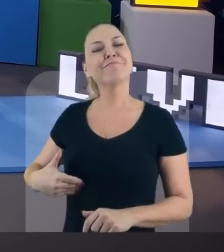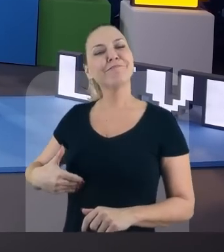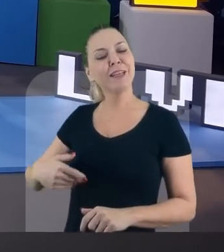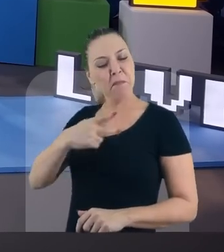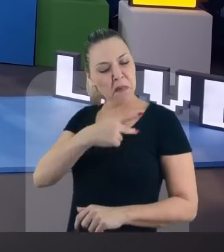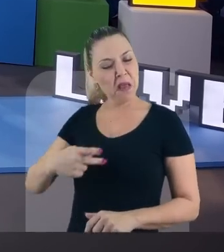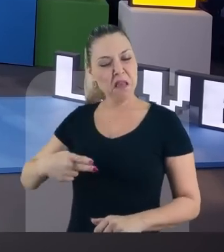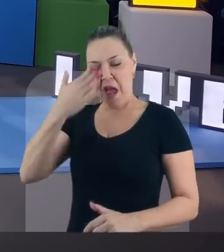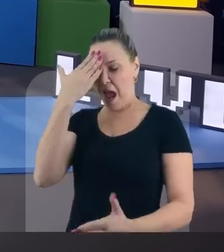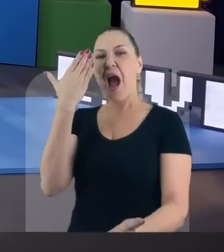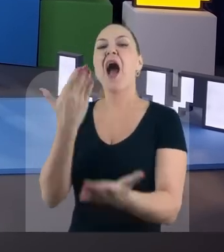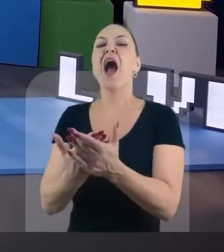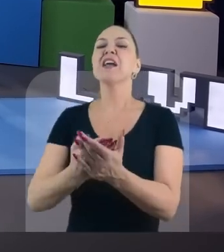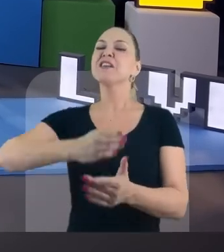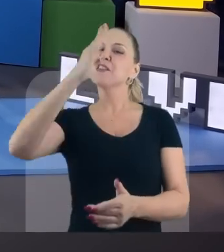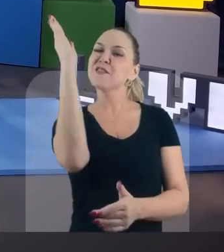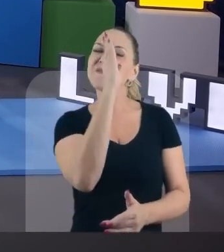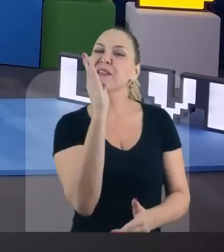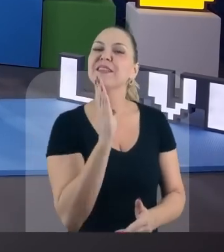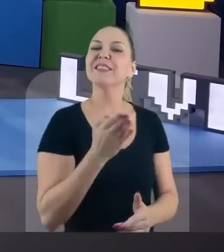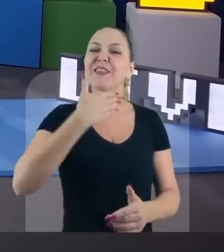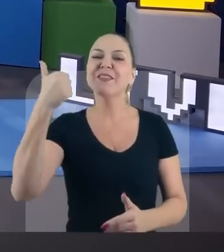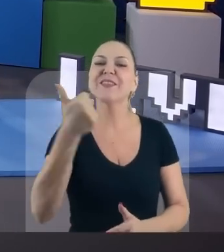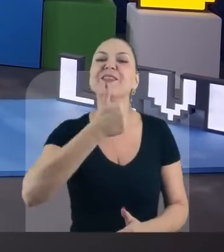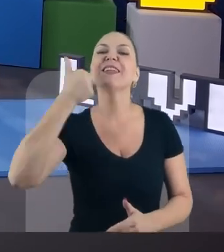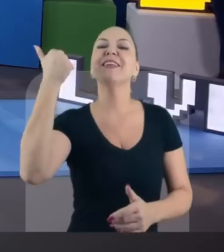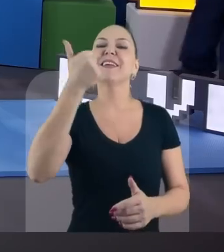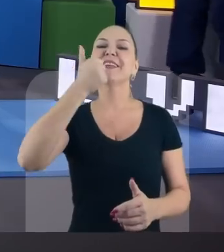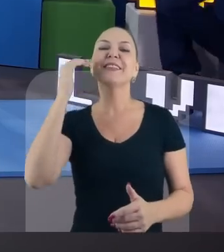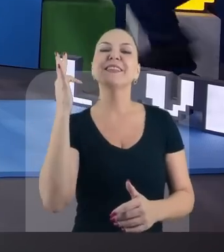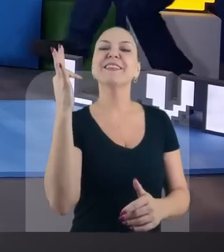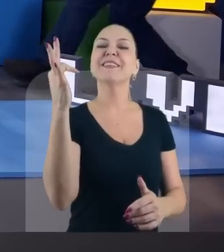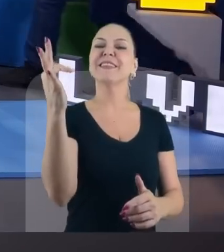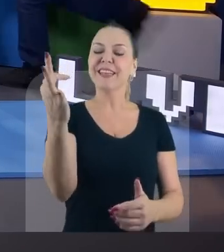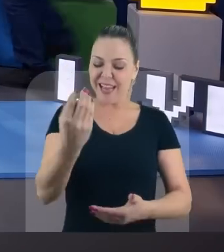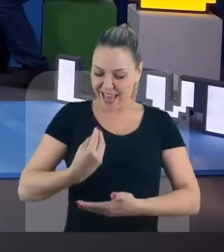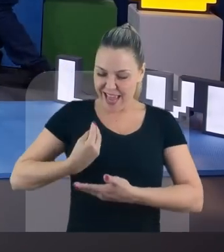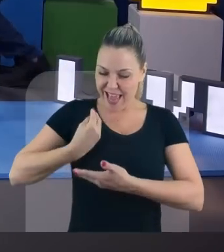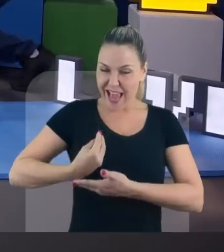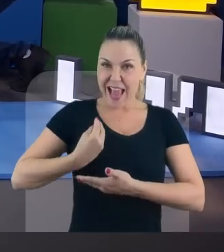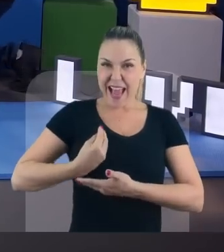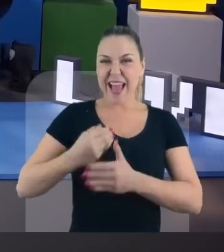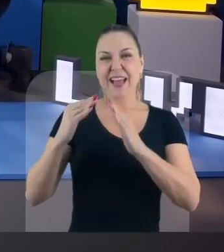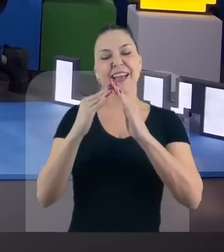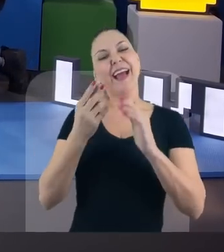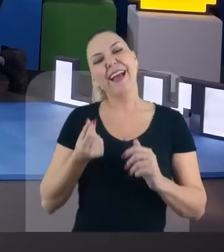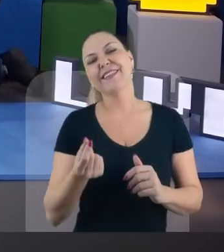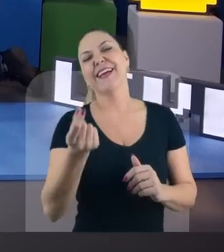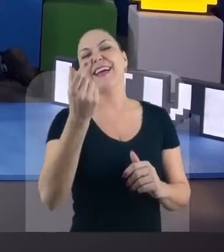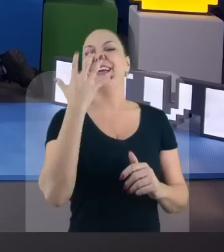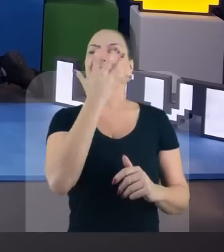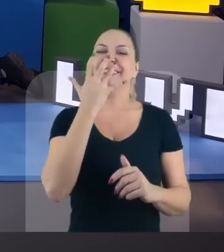faz acreditar em um Brasil muito melhor. Em um Brasil muito melhor para morar. E por aí vai, né? Eu vou